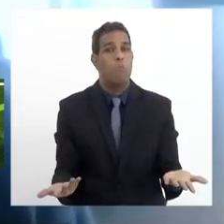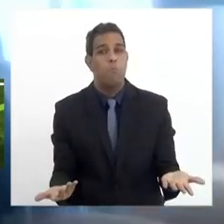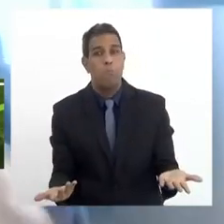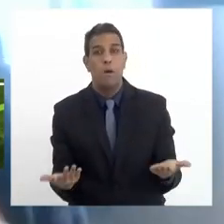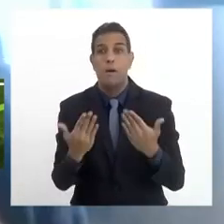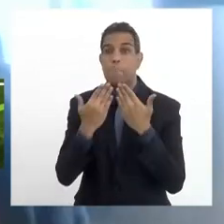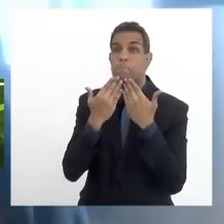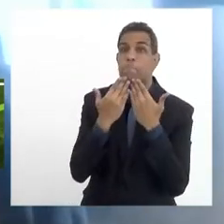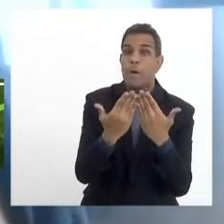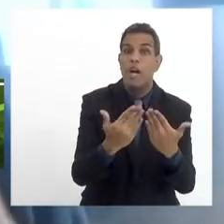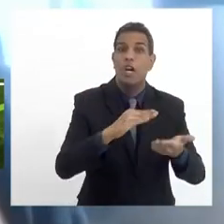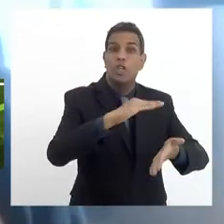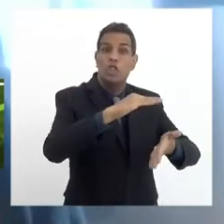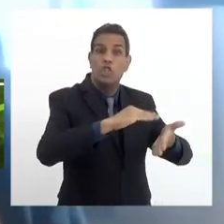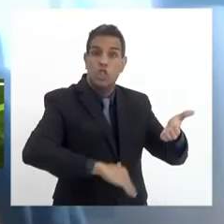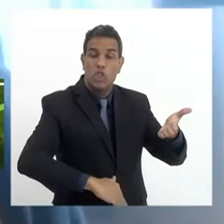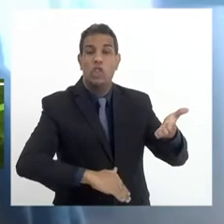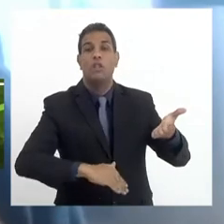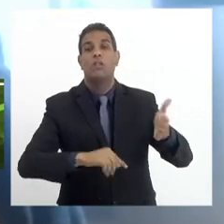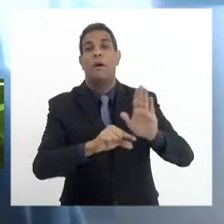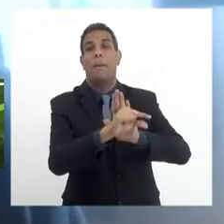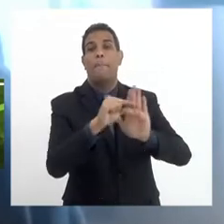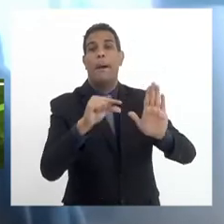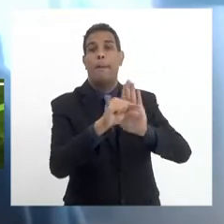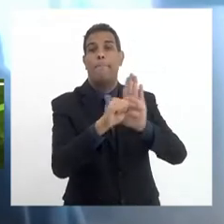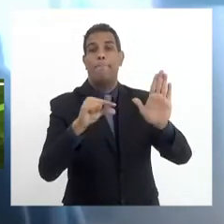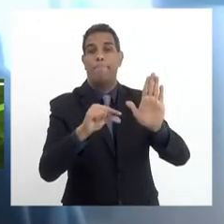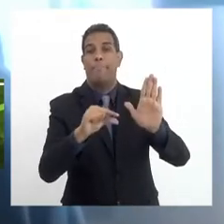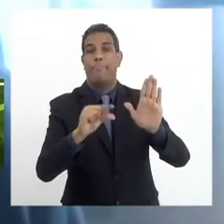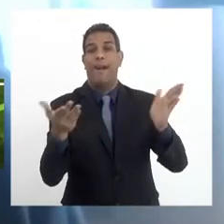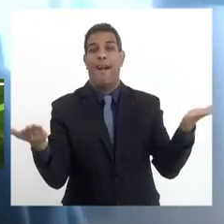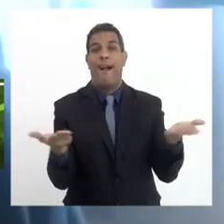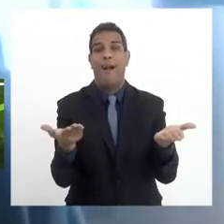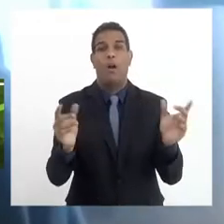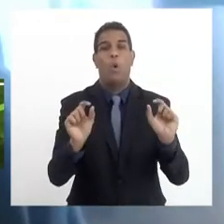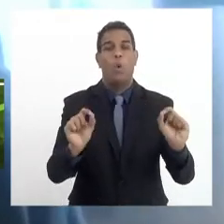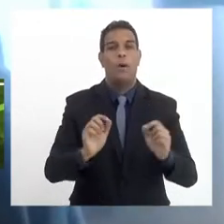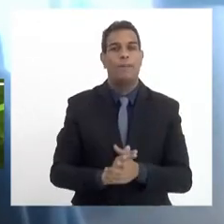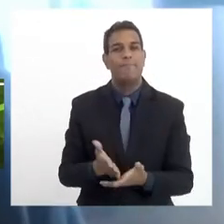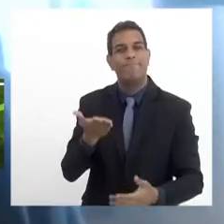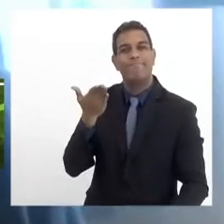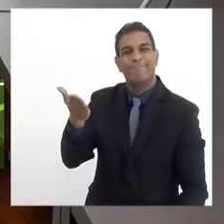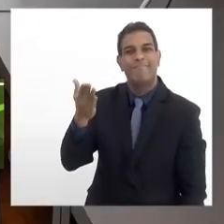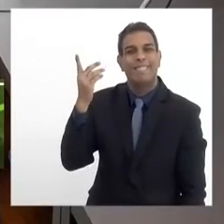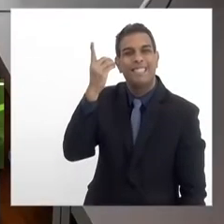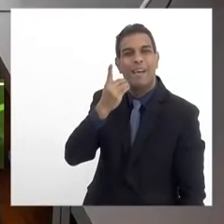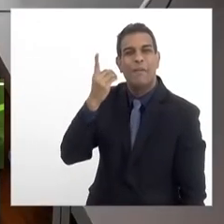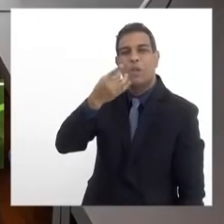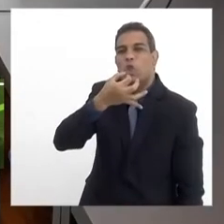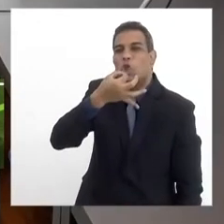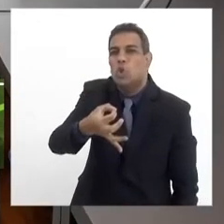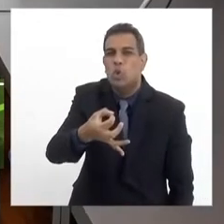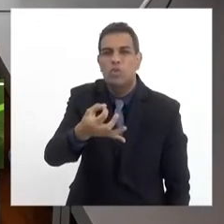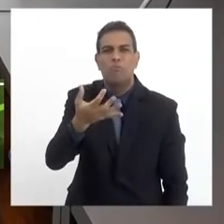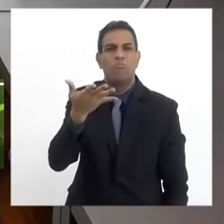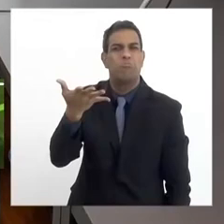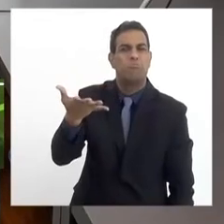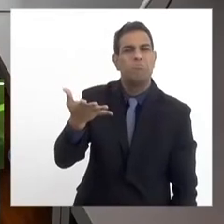Peço a retirada definitiva. Eu retiro de pauta, Mink. E aguardo, ok? Ô, deputado Mink, uma sugestão. Vossa Excelência não